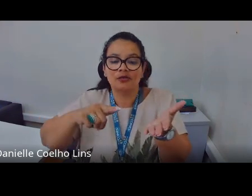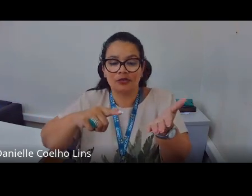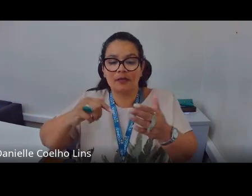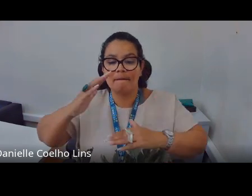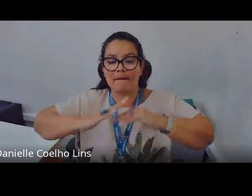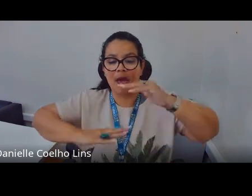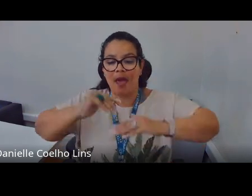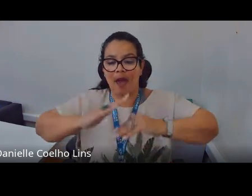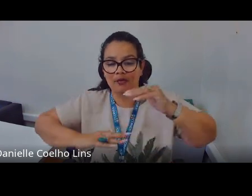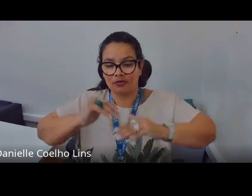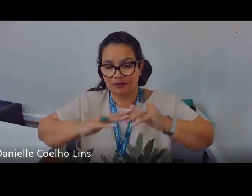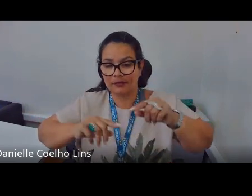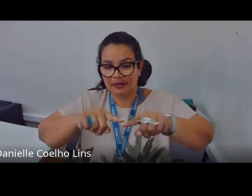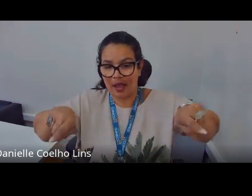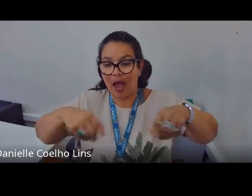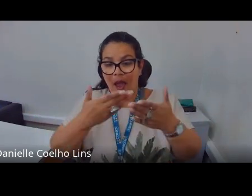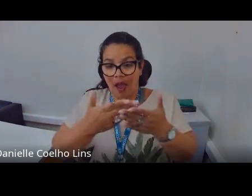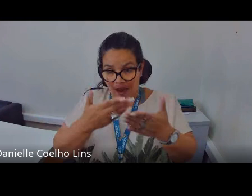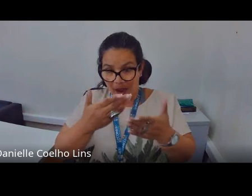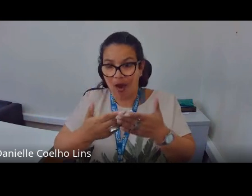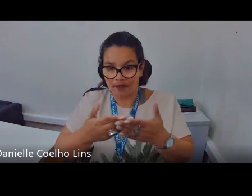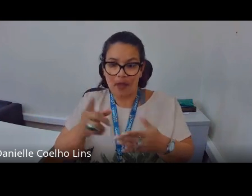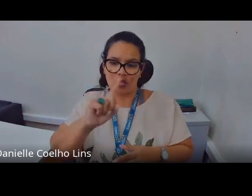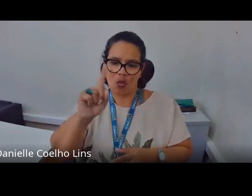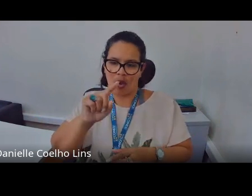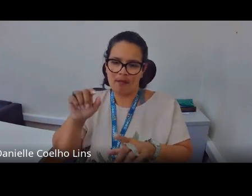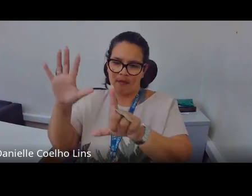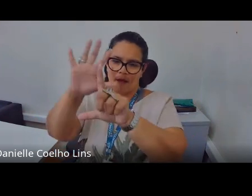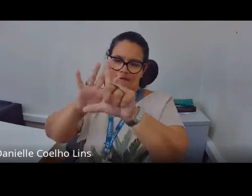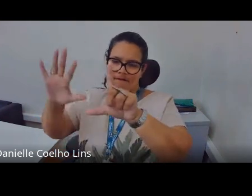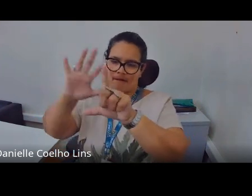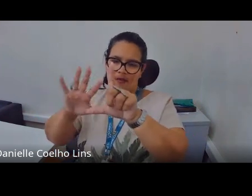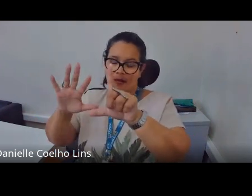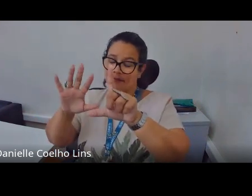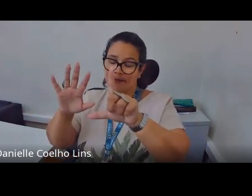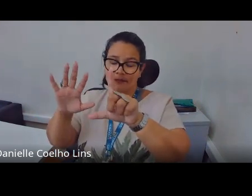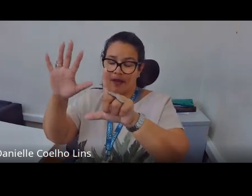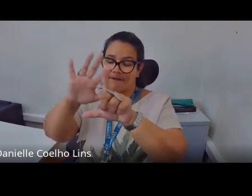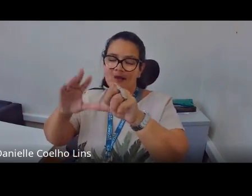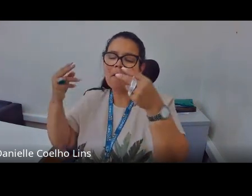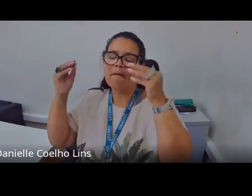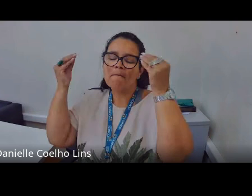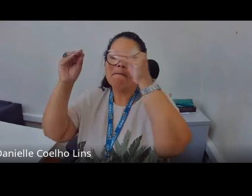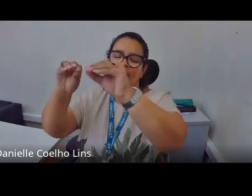Também as atividades práticas dentro de sala de aula, não